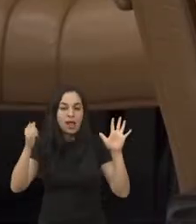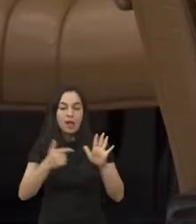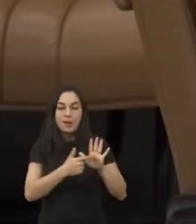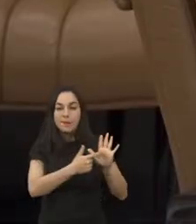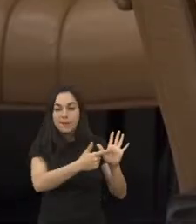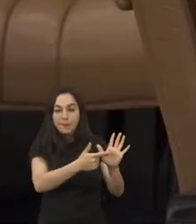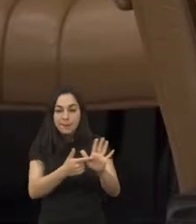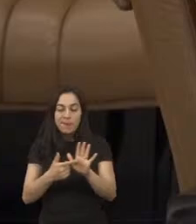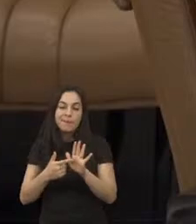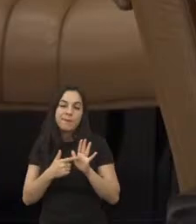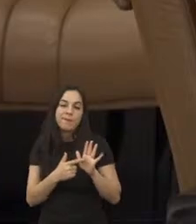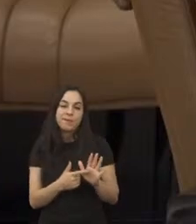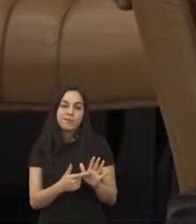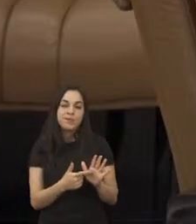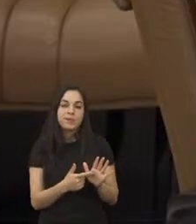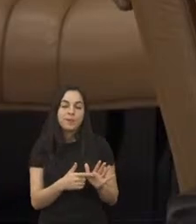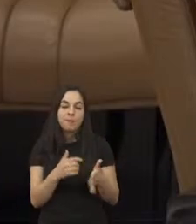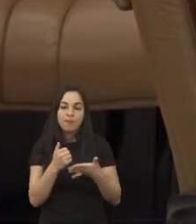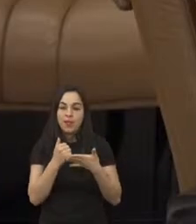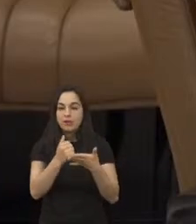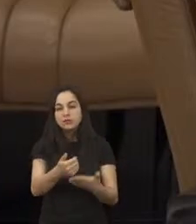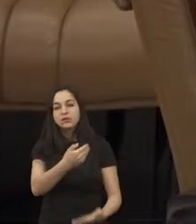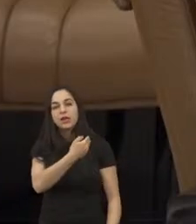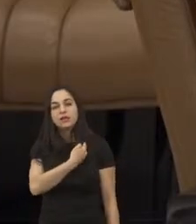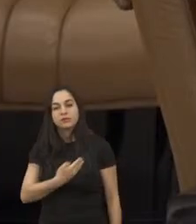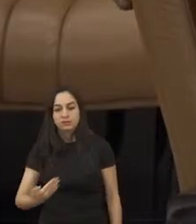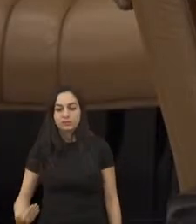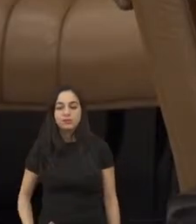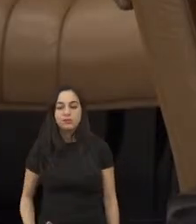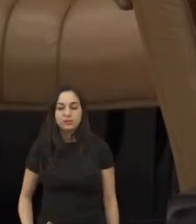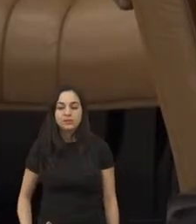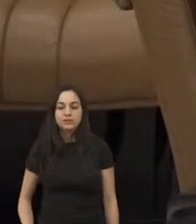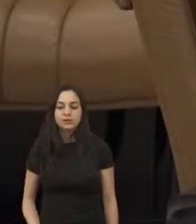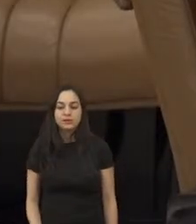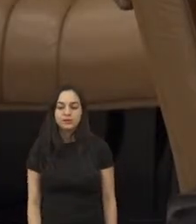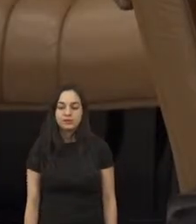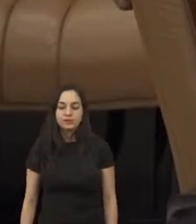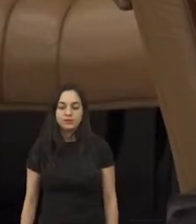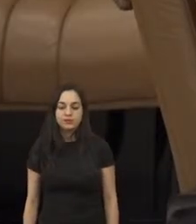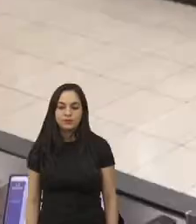seja realizado em prol do interesse público.